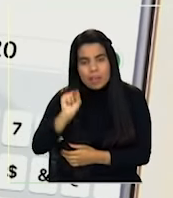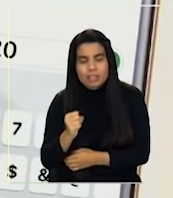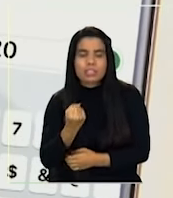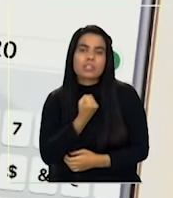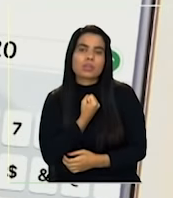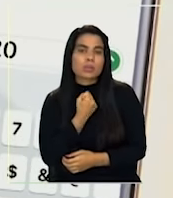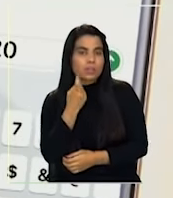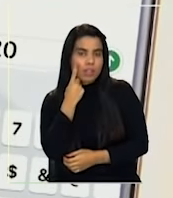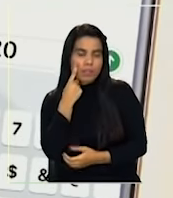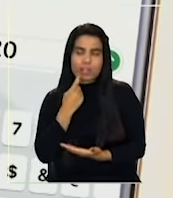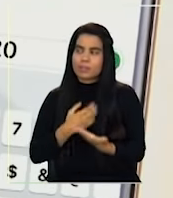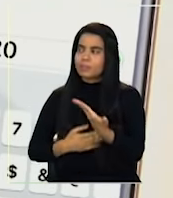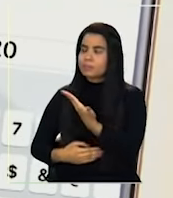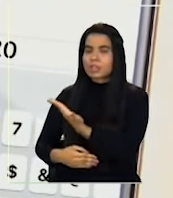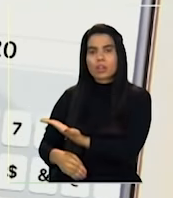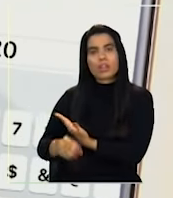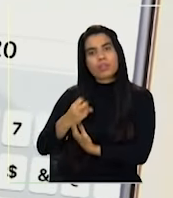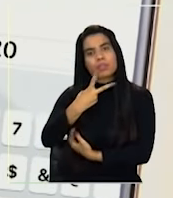vê aí.